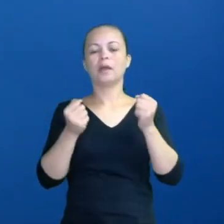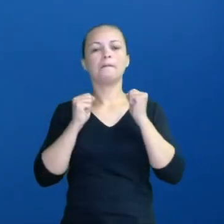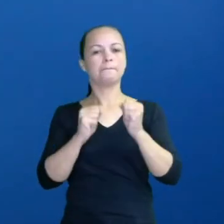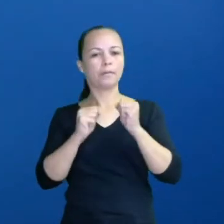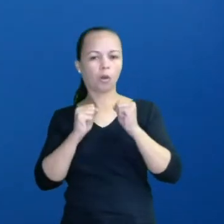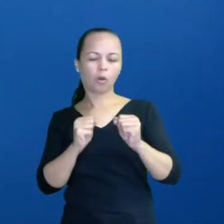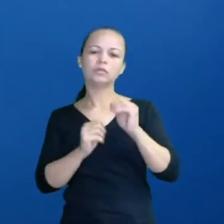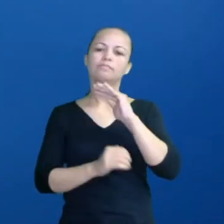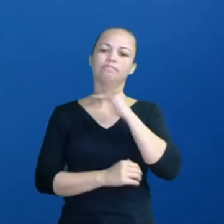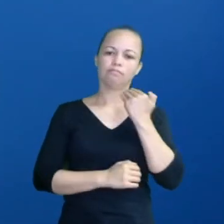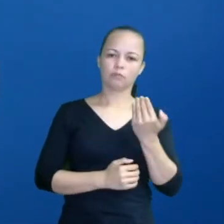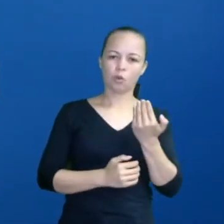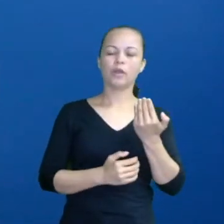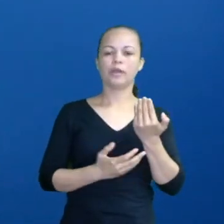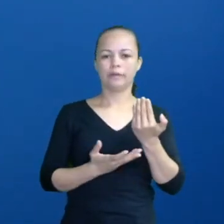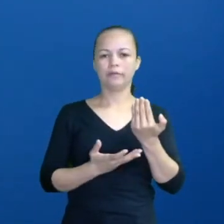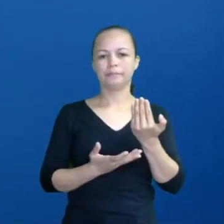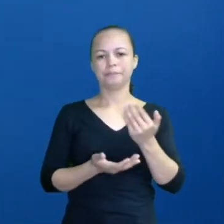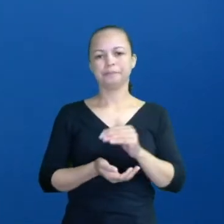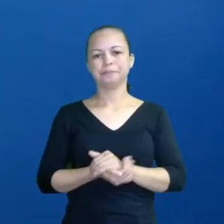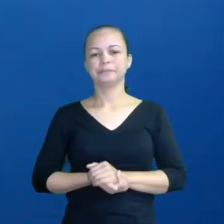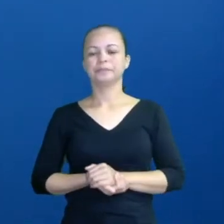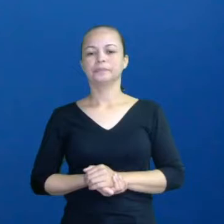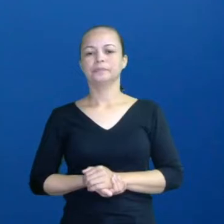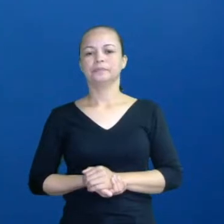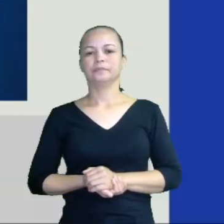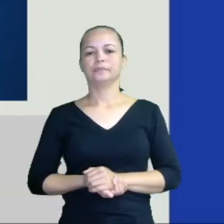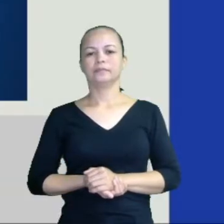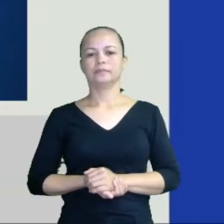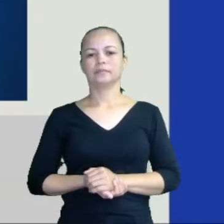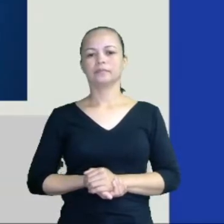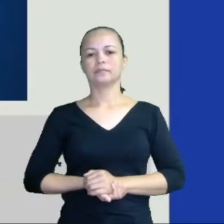pode não resistir e pode vir a óbito.